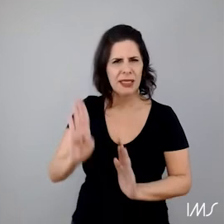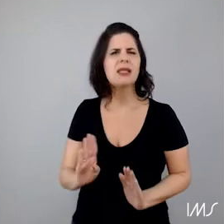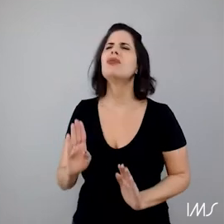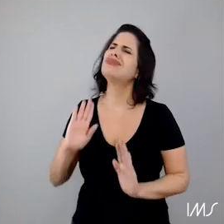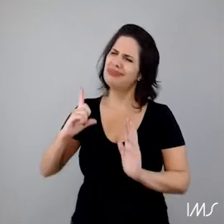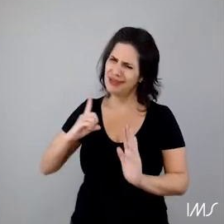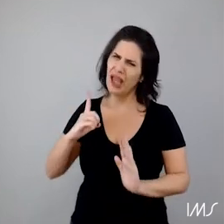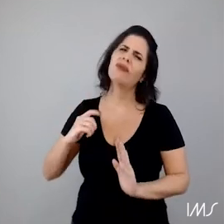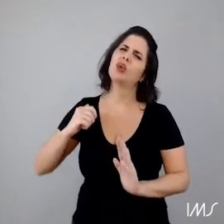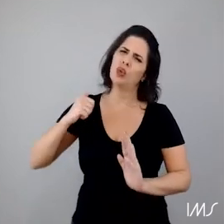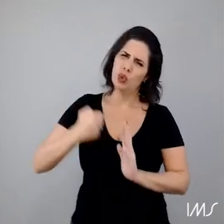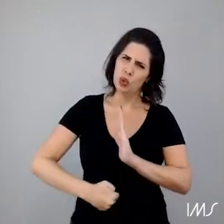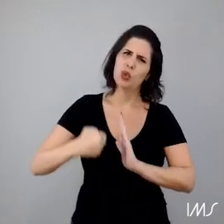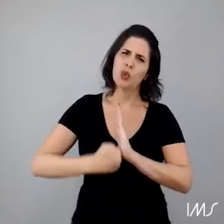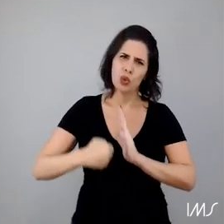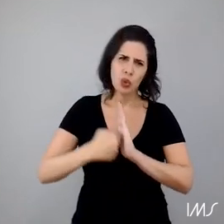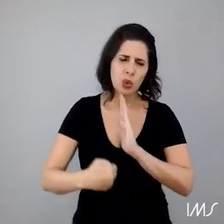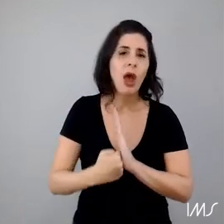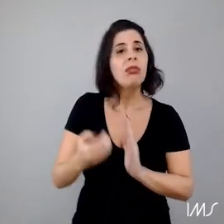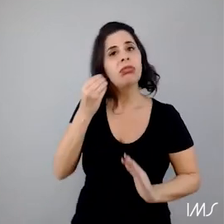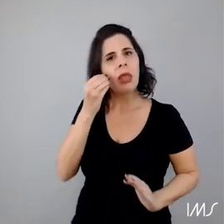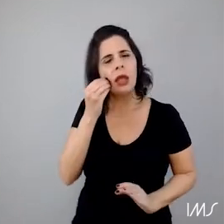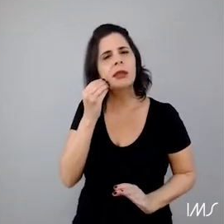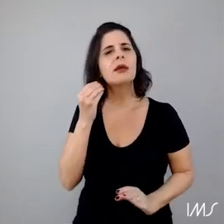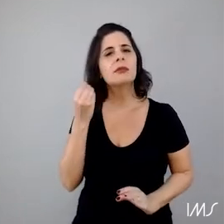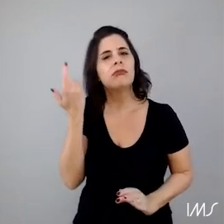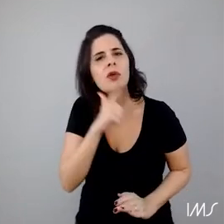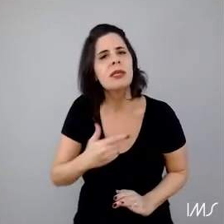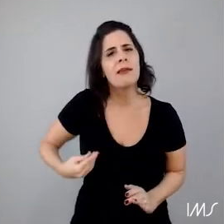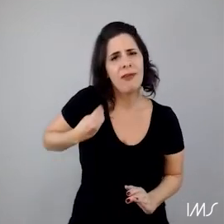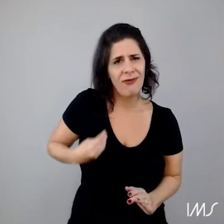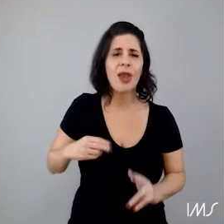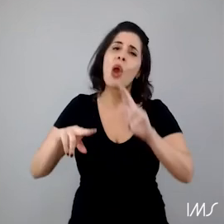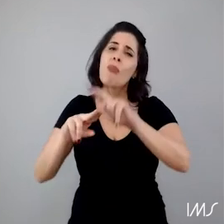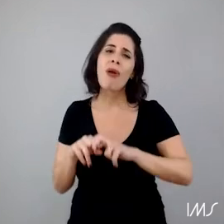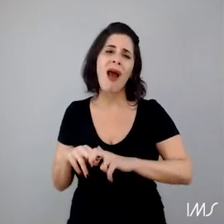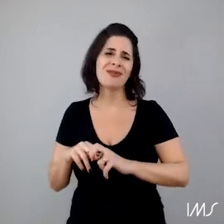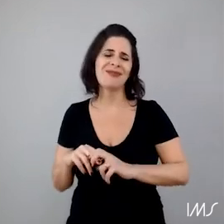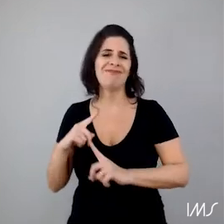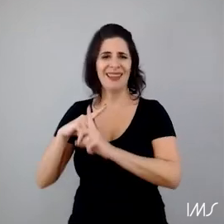implacável pela sobrevivência diante do terror nazista que assolava a Europa.